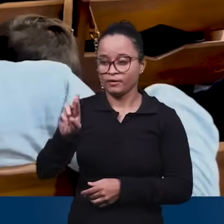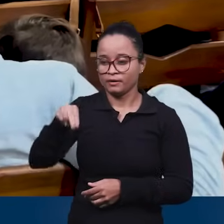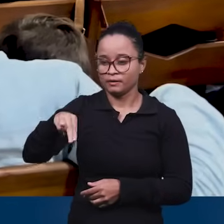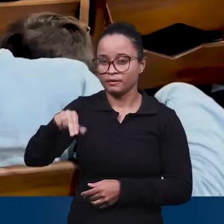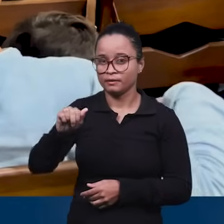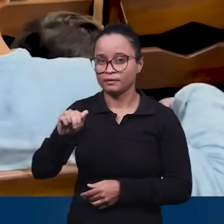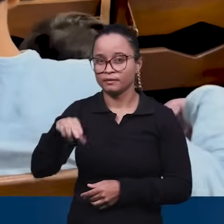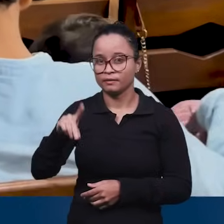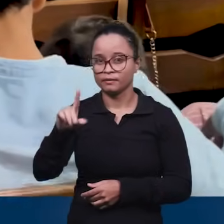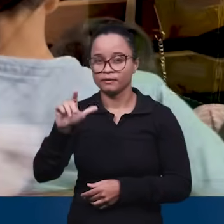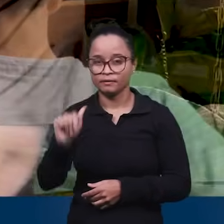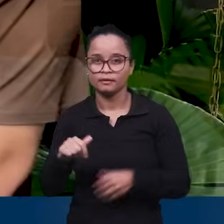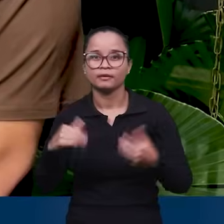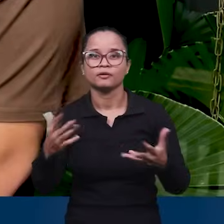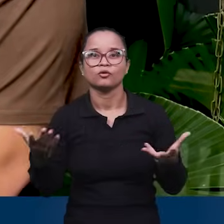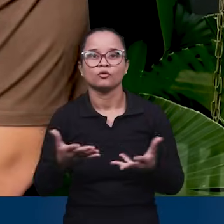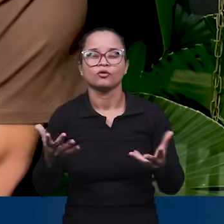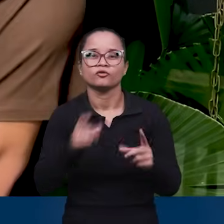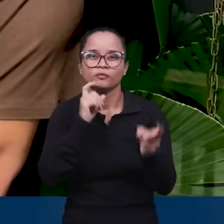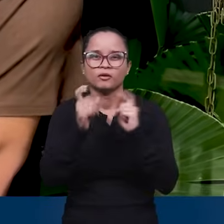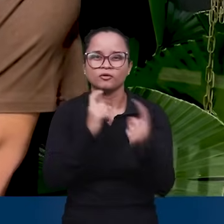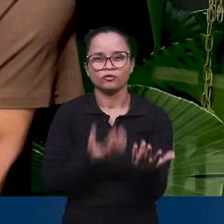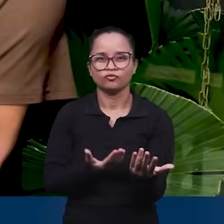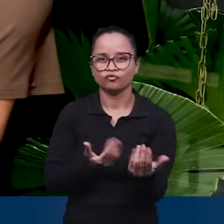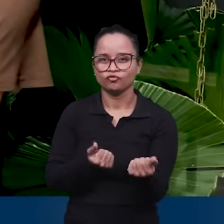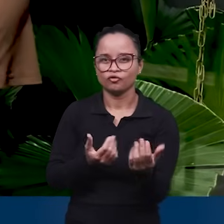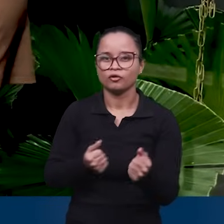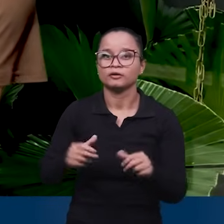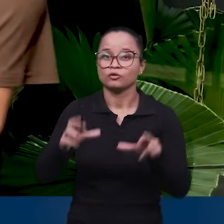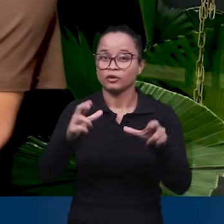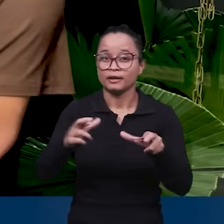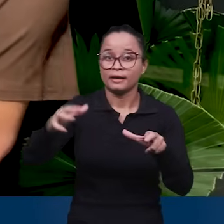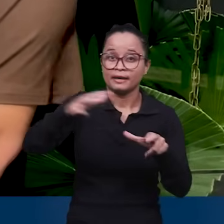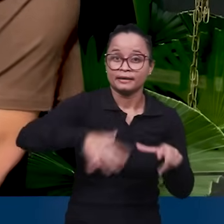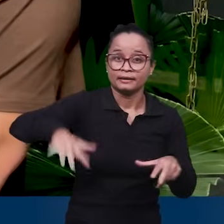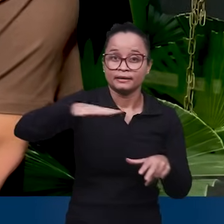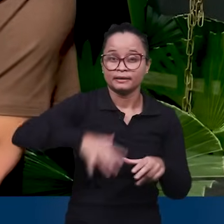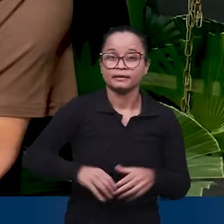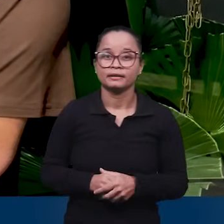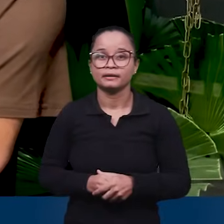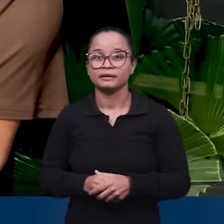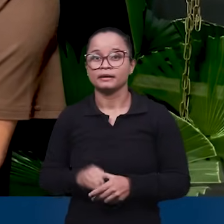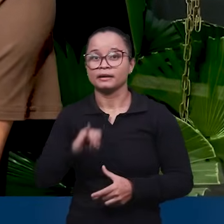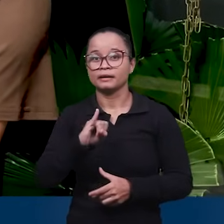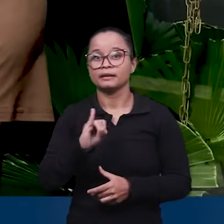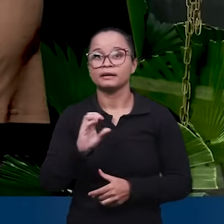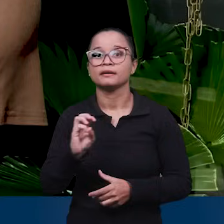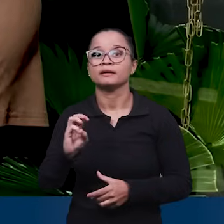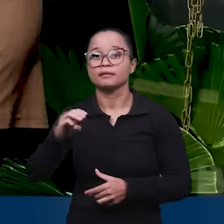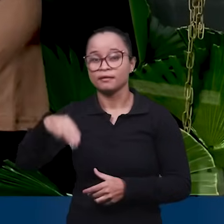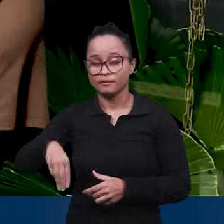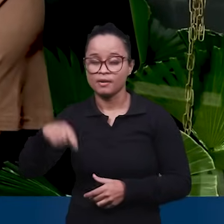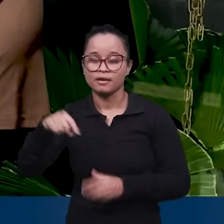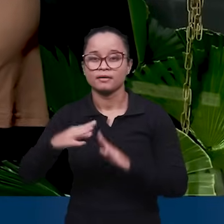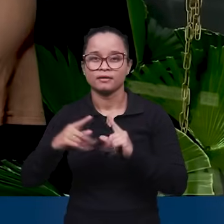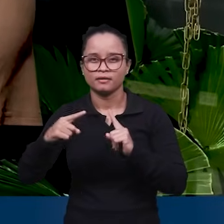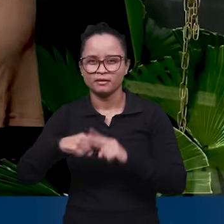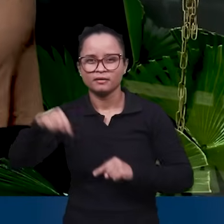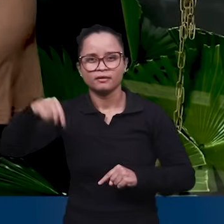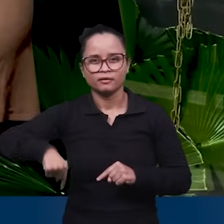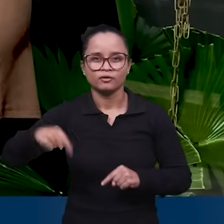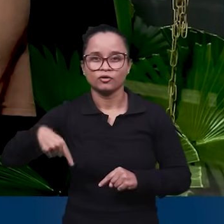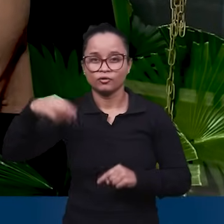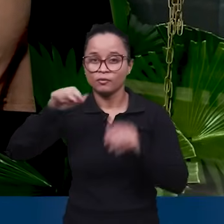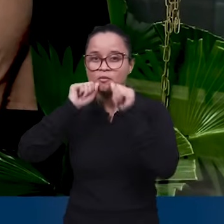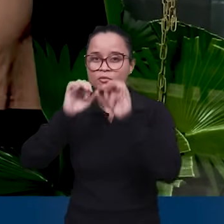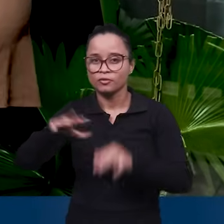muito a nossos corações. Eu sou Felipe, e aqui nós reunimos hoje na Cachoeirinha para cantarmos muitos louvores, adorar